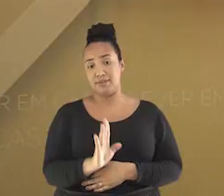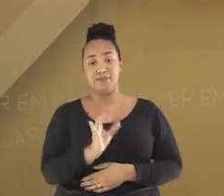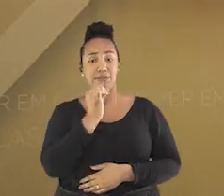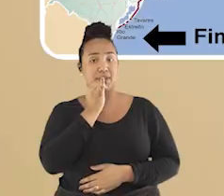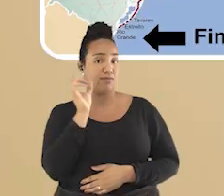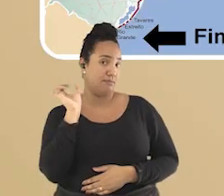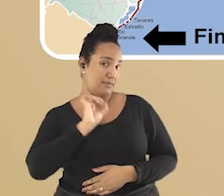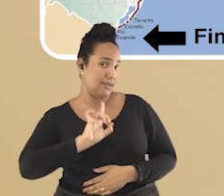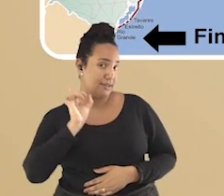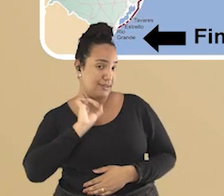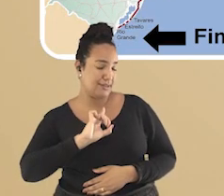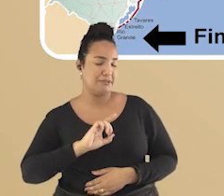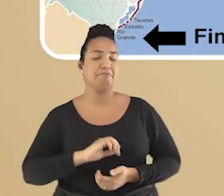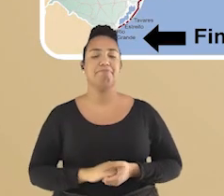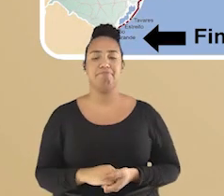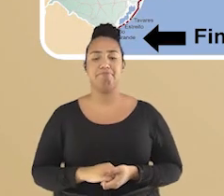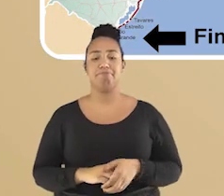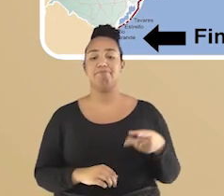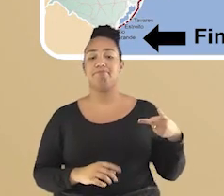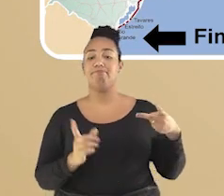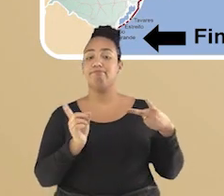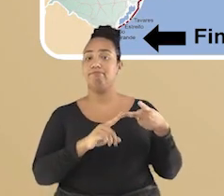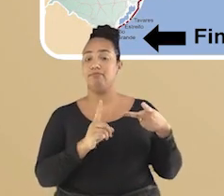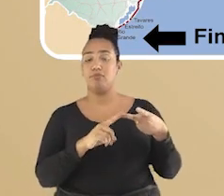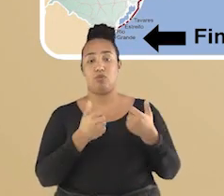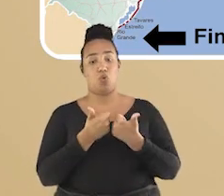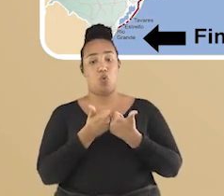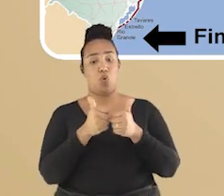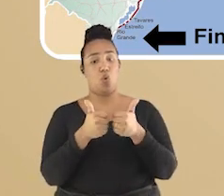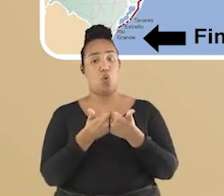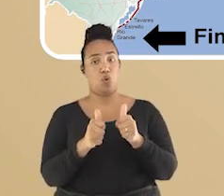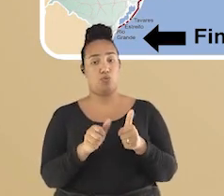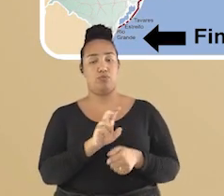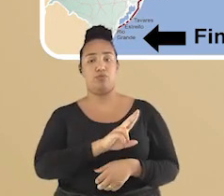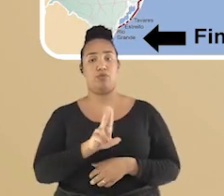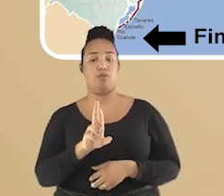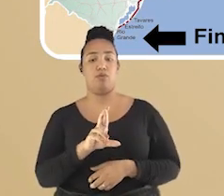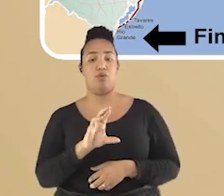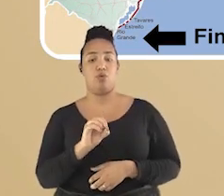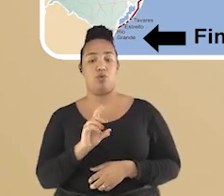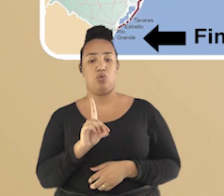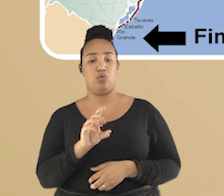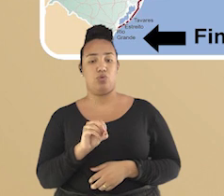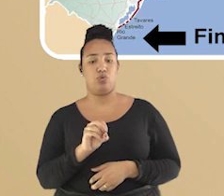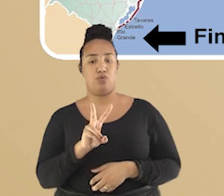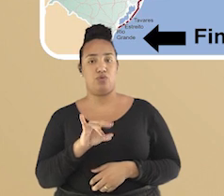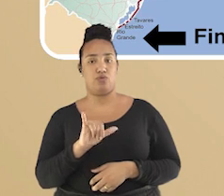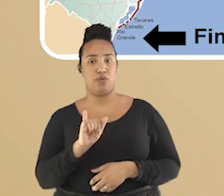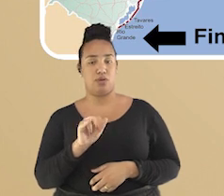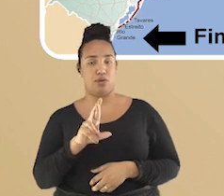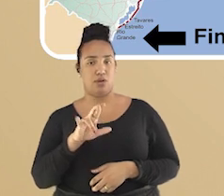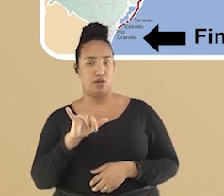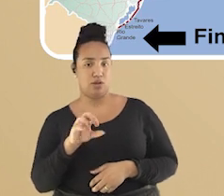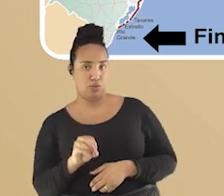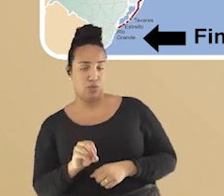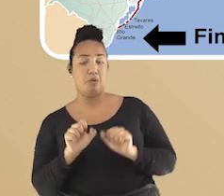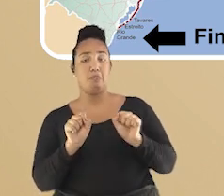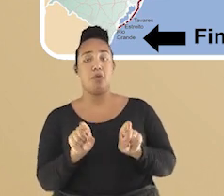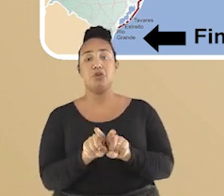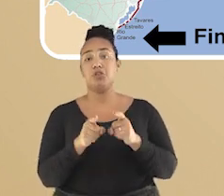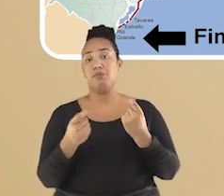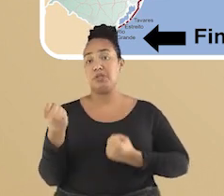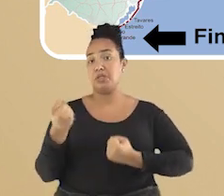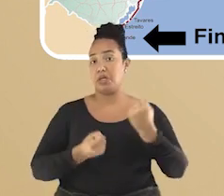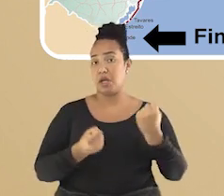Minas Gerais. Já os rodoviários são os transportes como os ônibus, os carros,